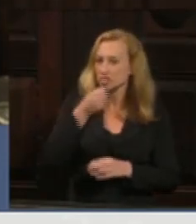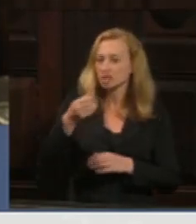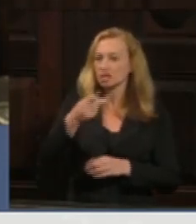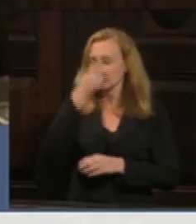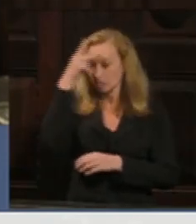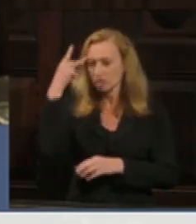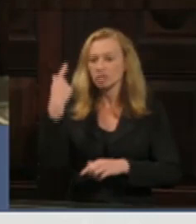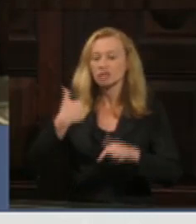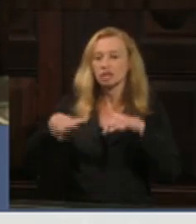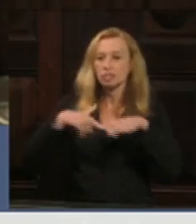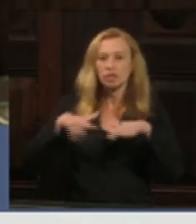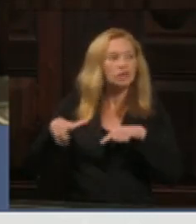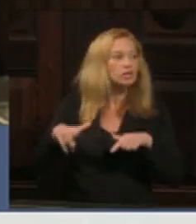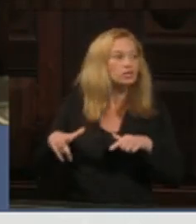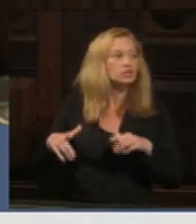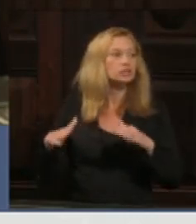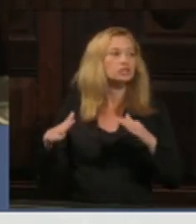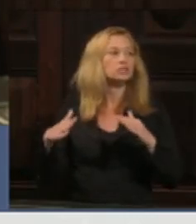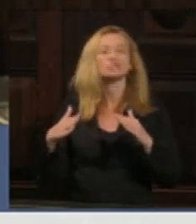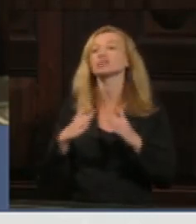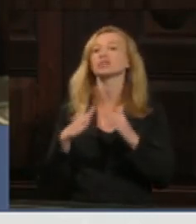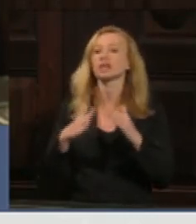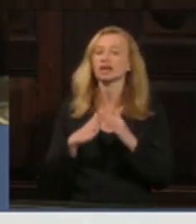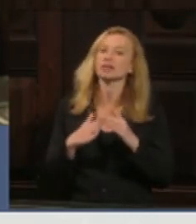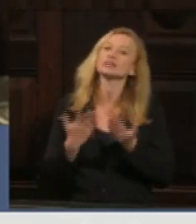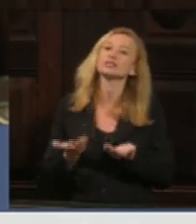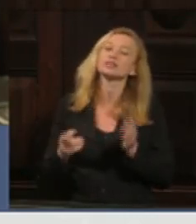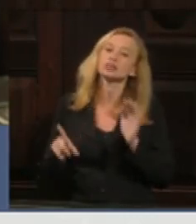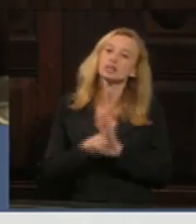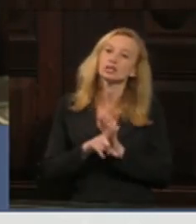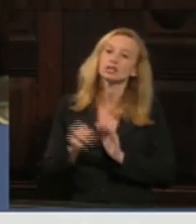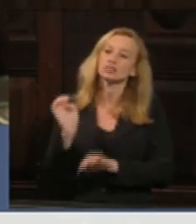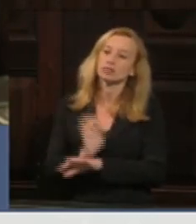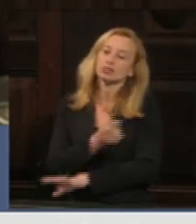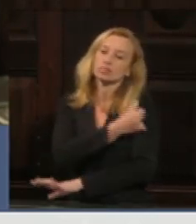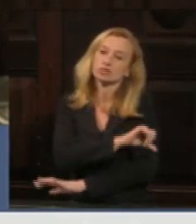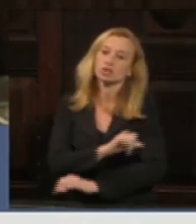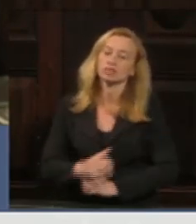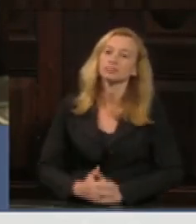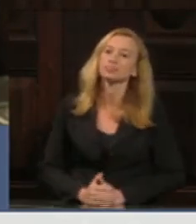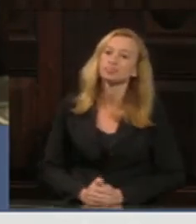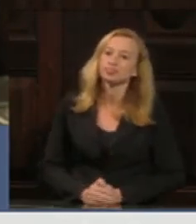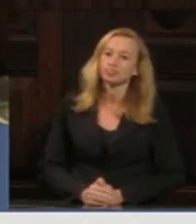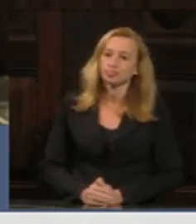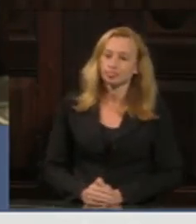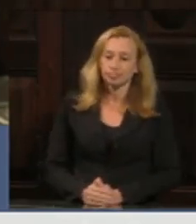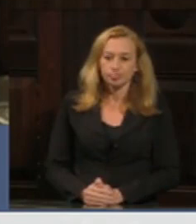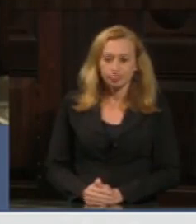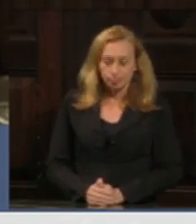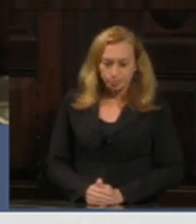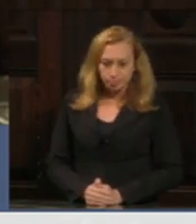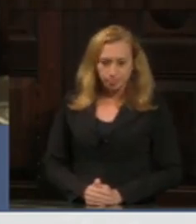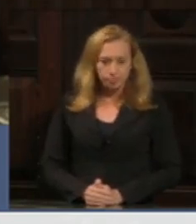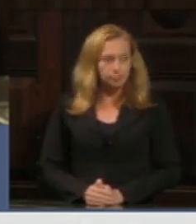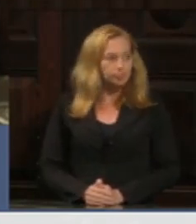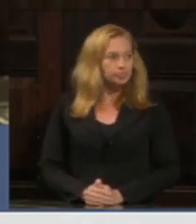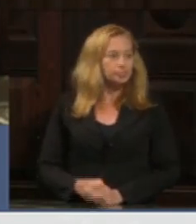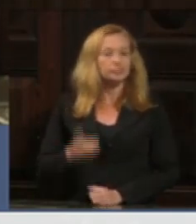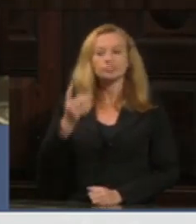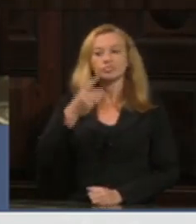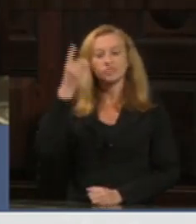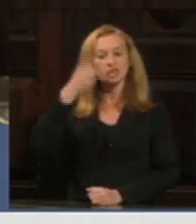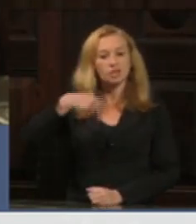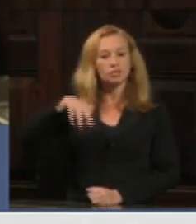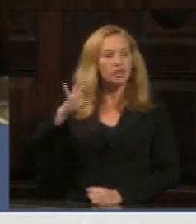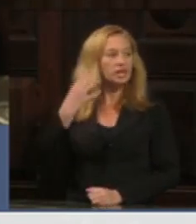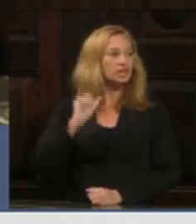trabalhadoras e trabalhadores aqui da Assembleia Legislativa do Estado do Rio de Janeiro. Deputada Marina Rocha,